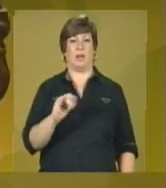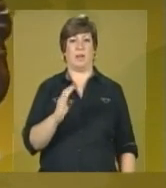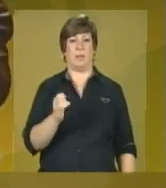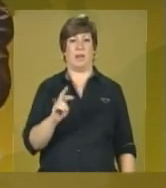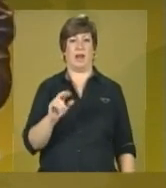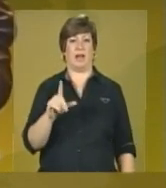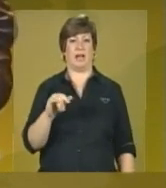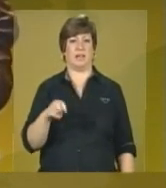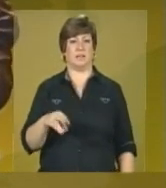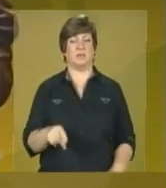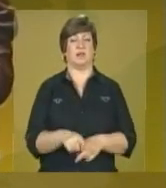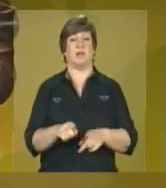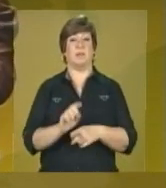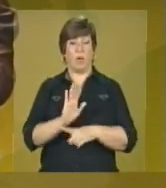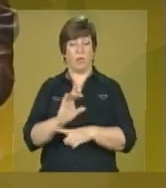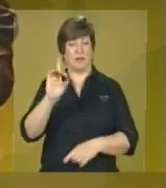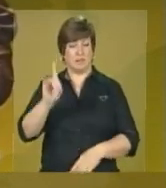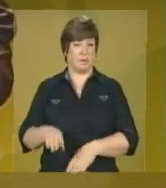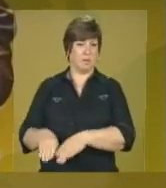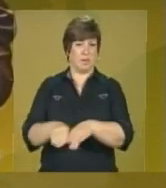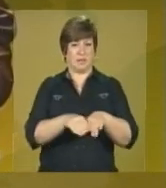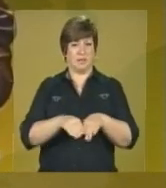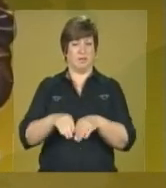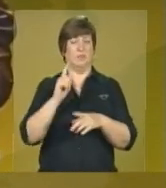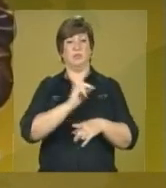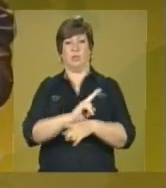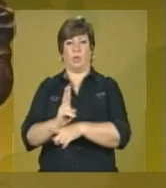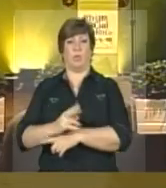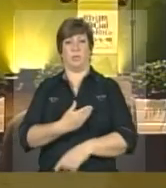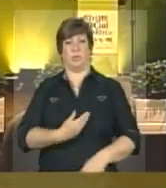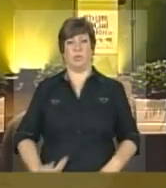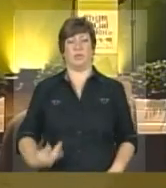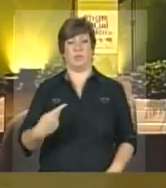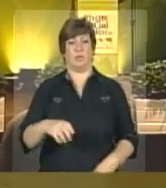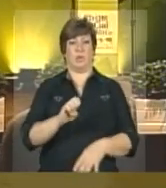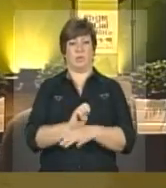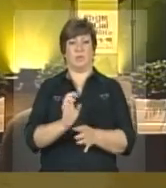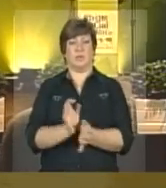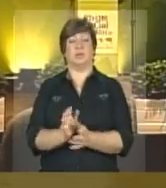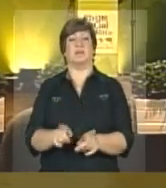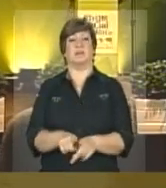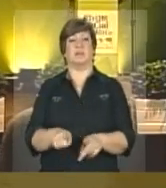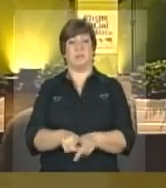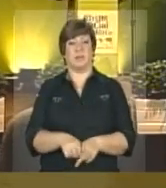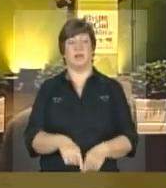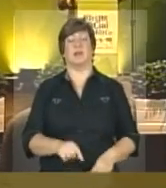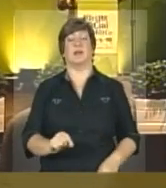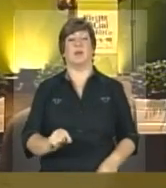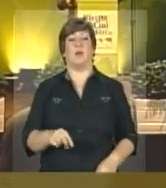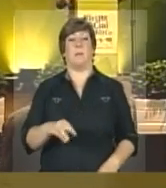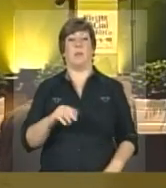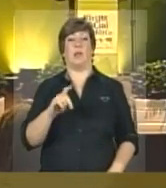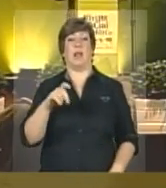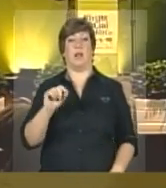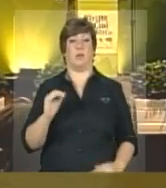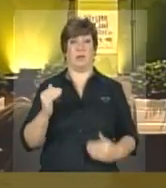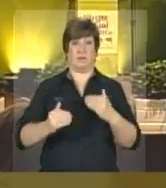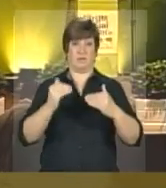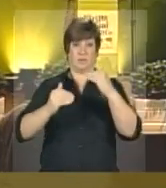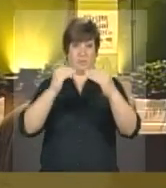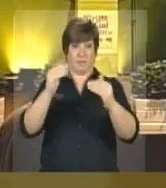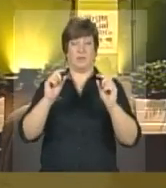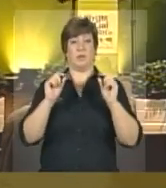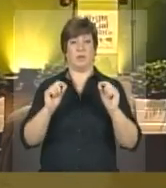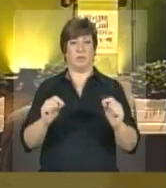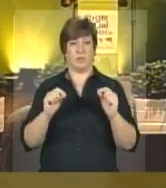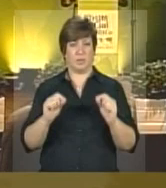pela democracia, pelo controle público do Estado e por um modelo de desenvolvimento que parta